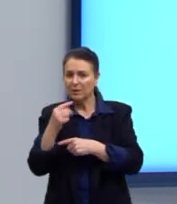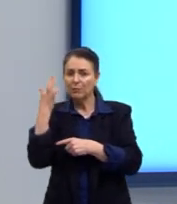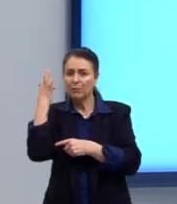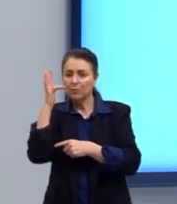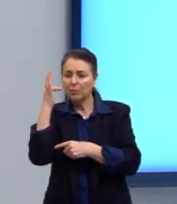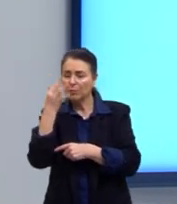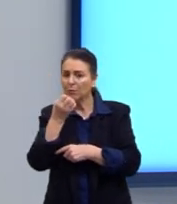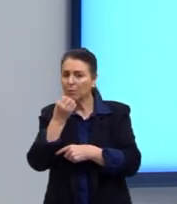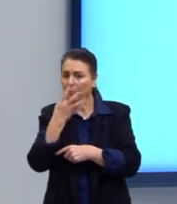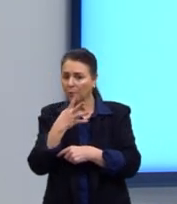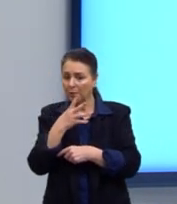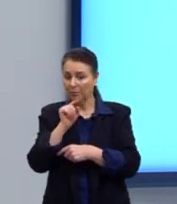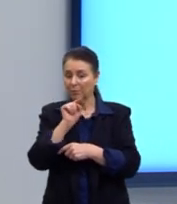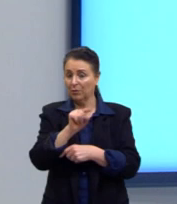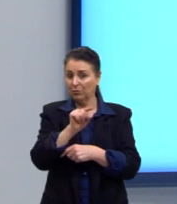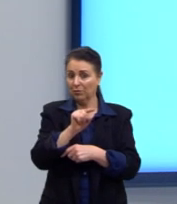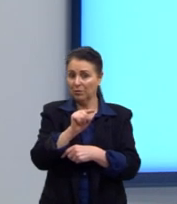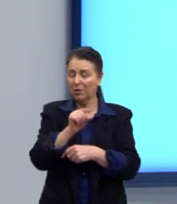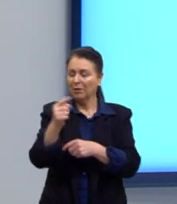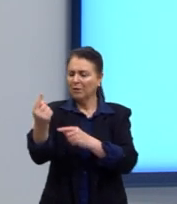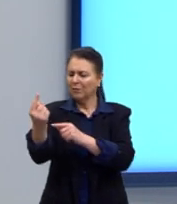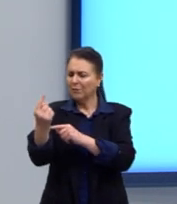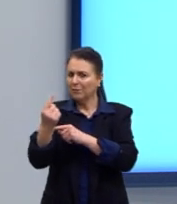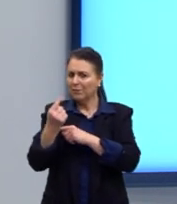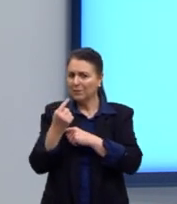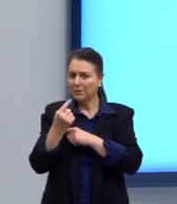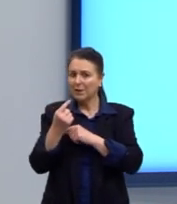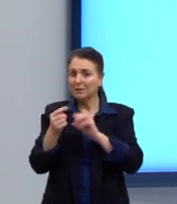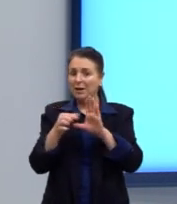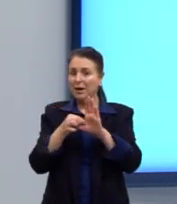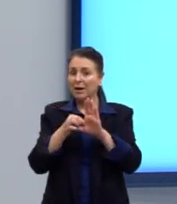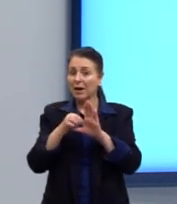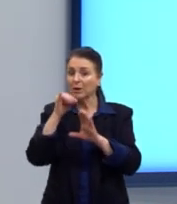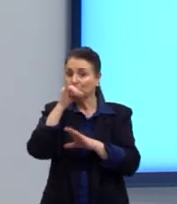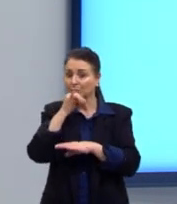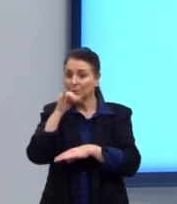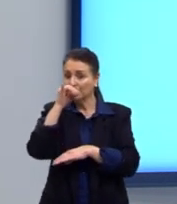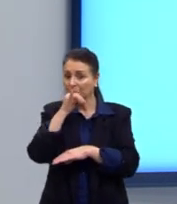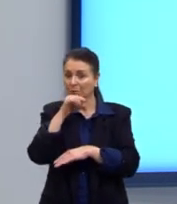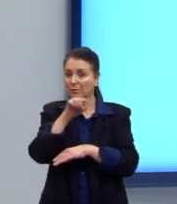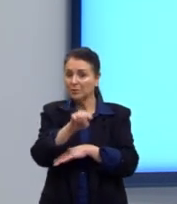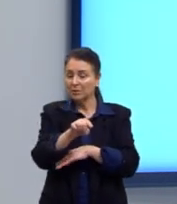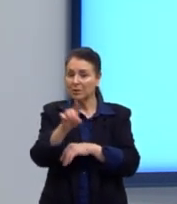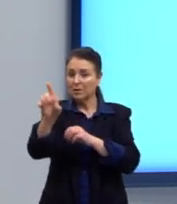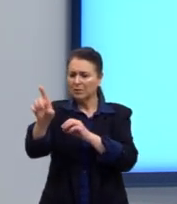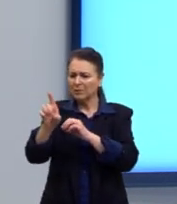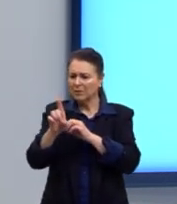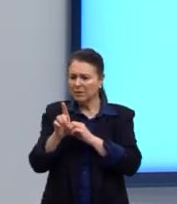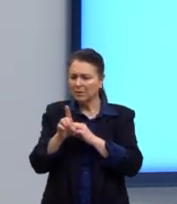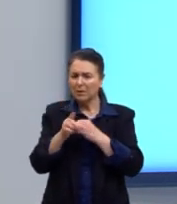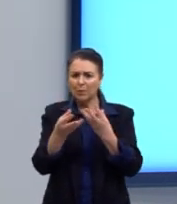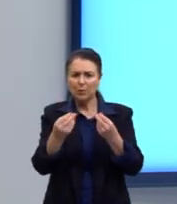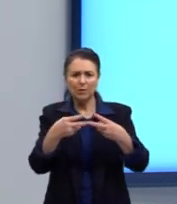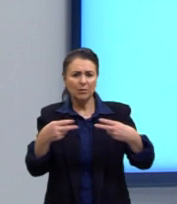boas para você vai te trazer carne de porco para você vai te trazer muitas coisas para você